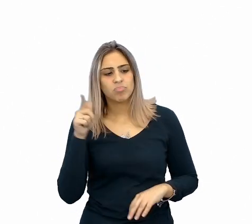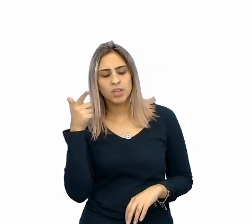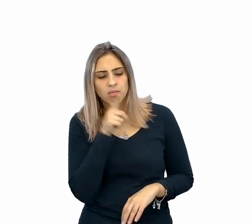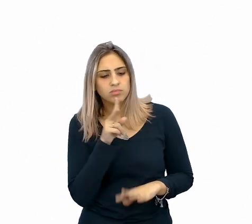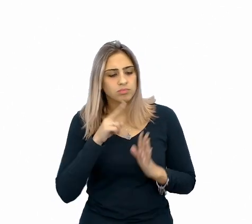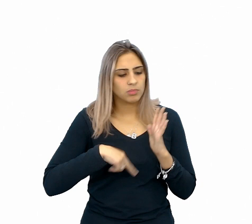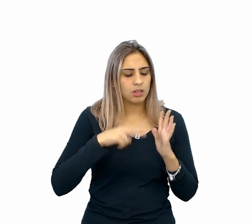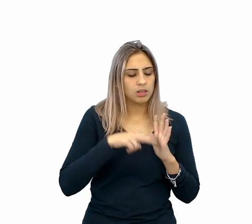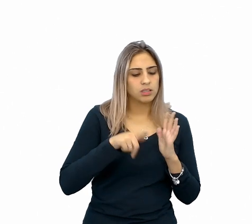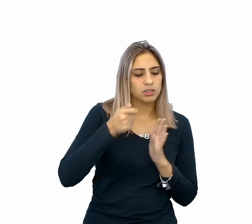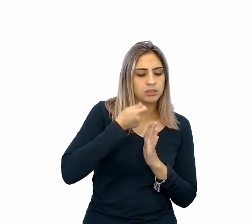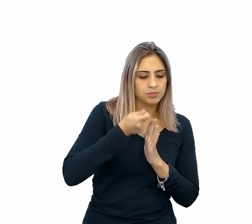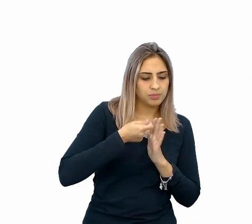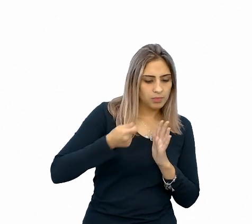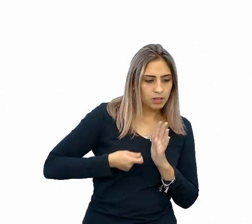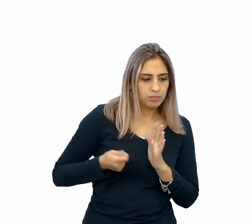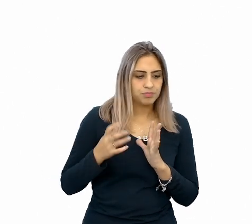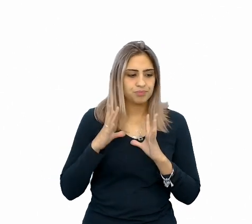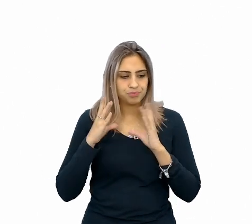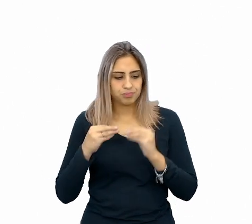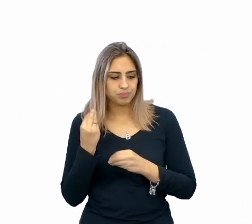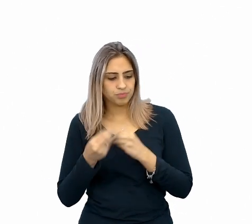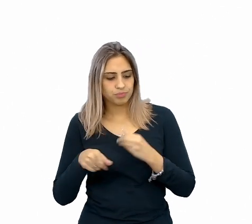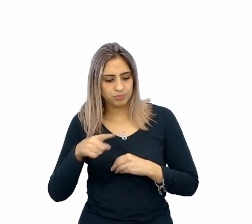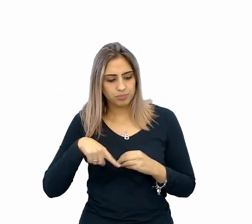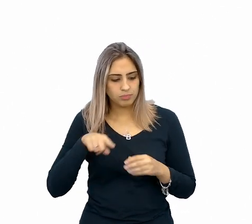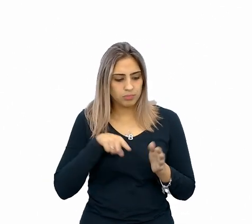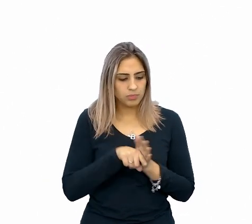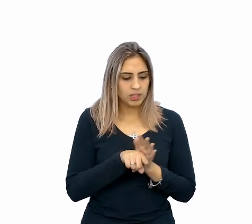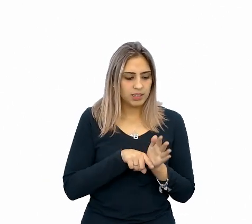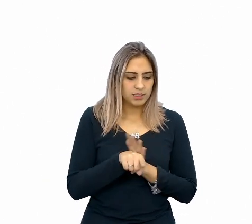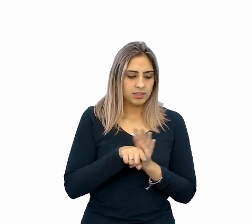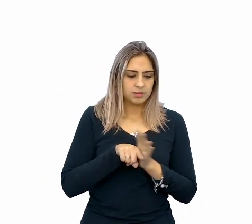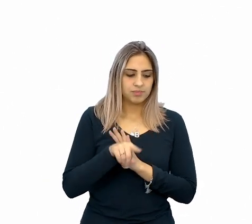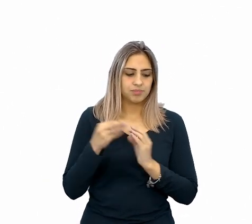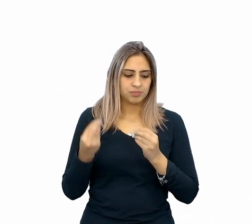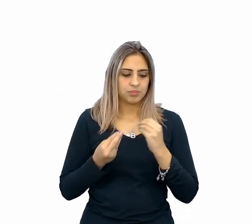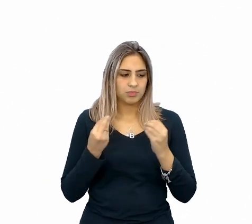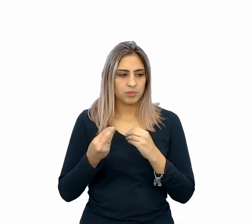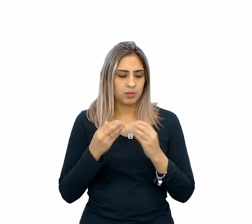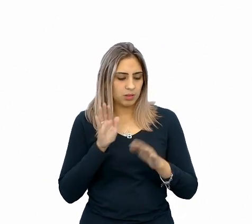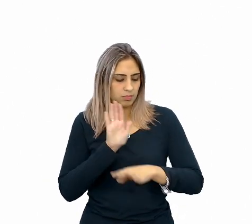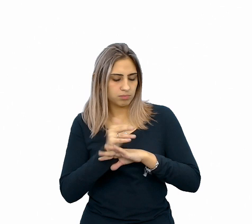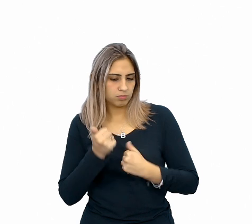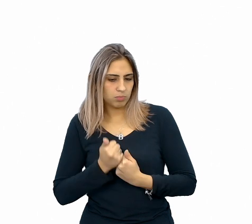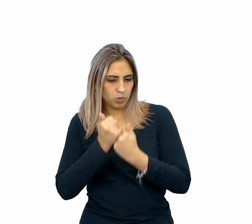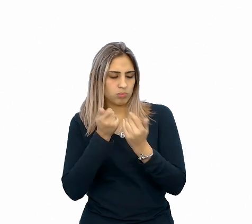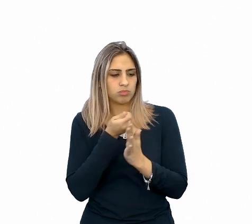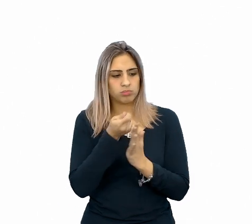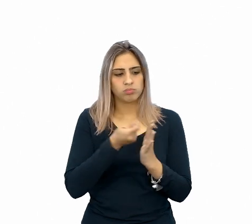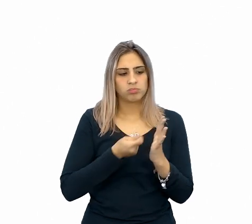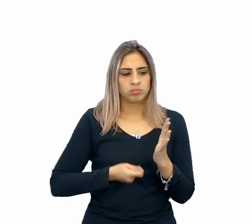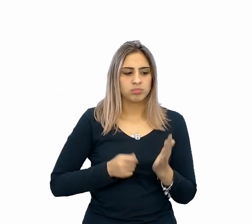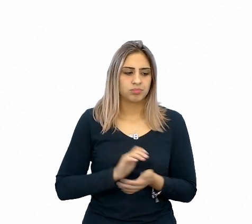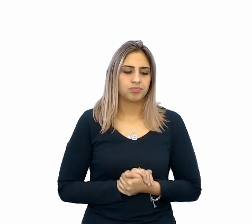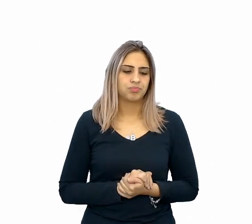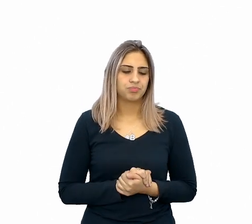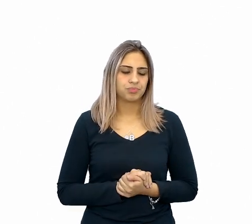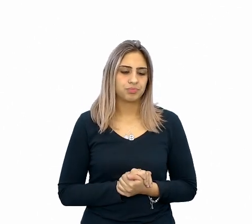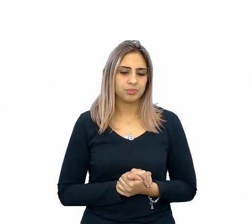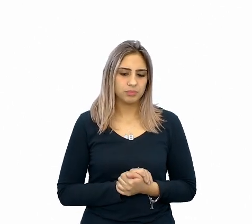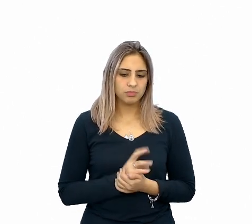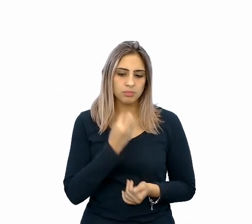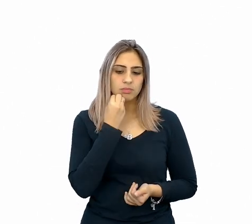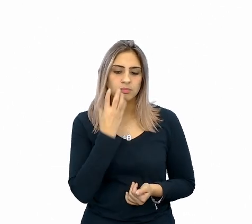lendo, como eles estão escrevendo, e sobre como eles exploram a leitura como apoio à escrita.